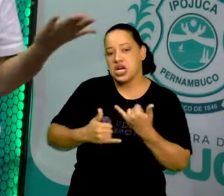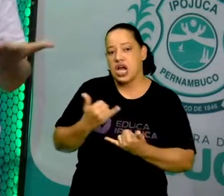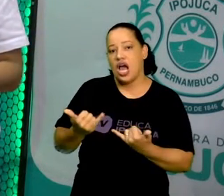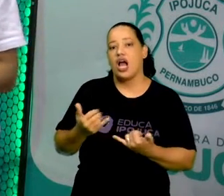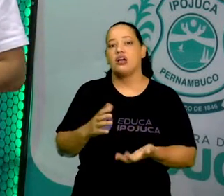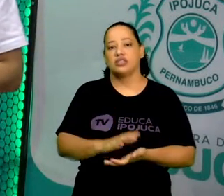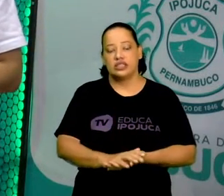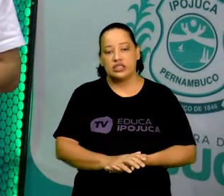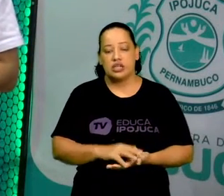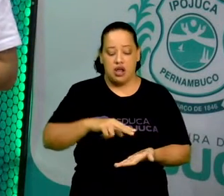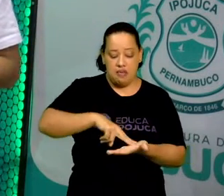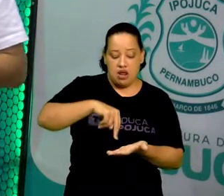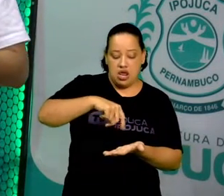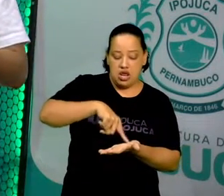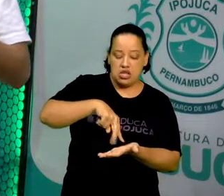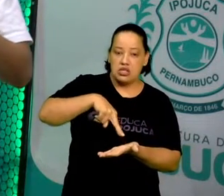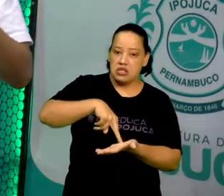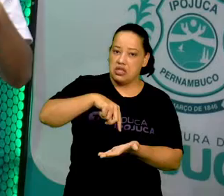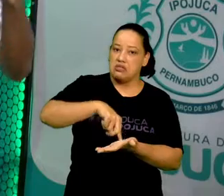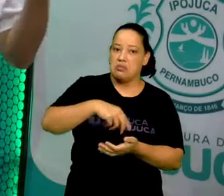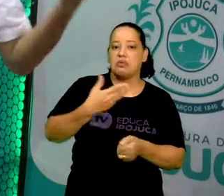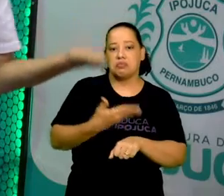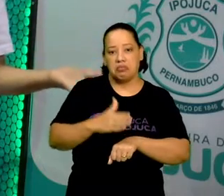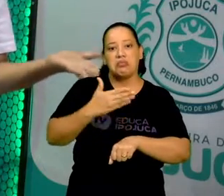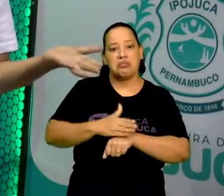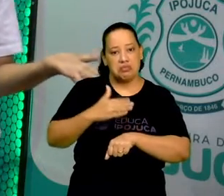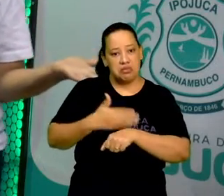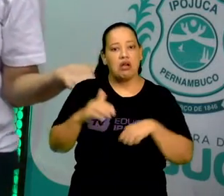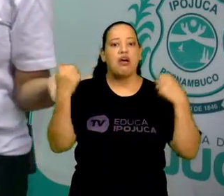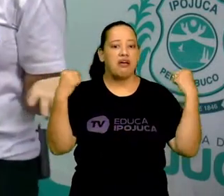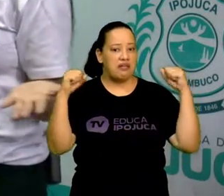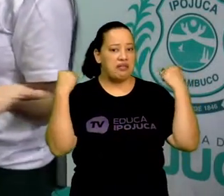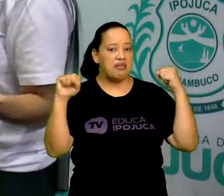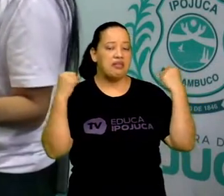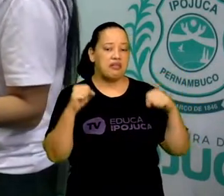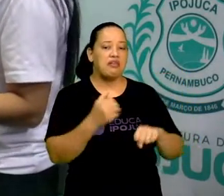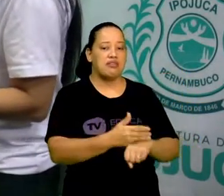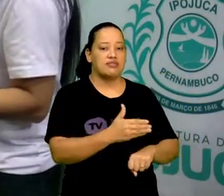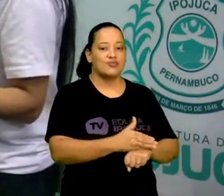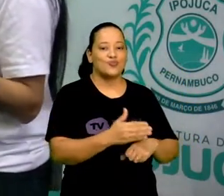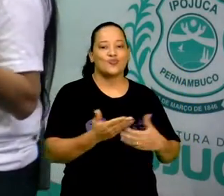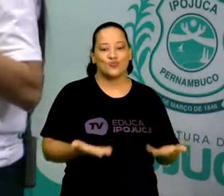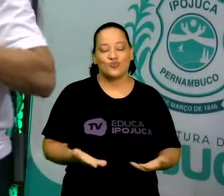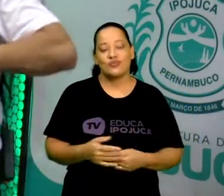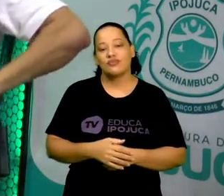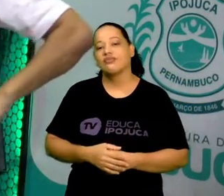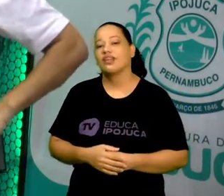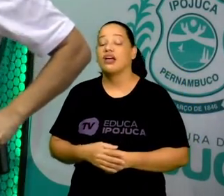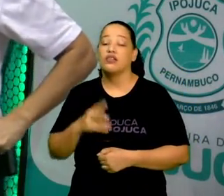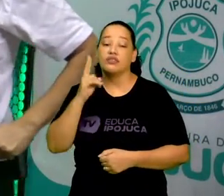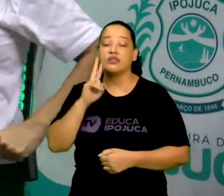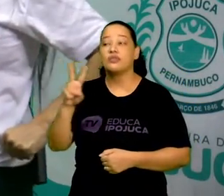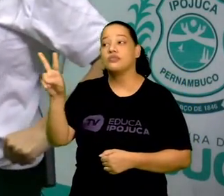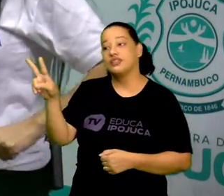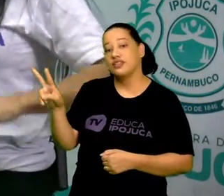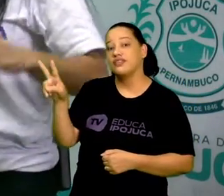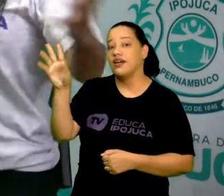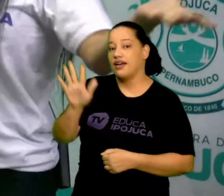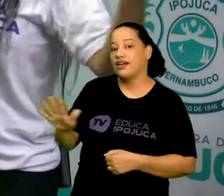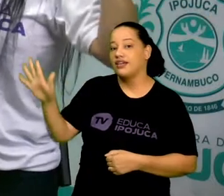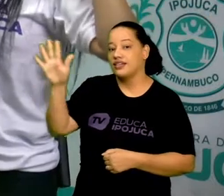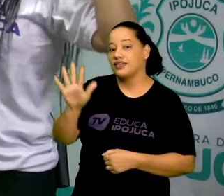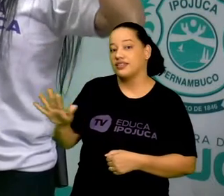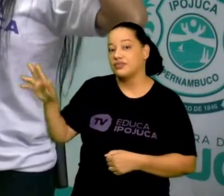praticando Esporte já tá Praticando atividades físicas vamos observar aqui na nossa